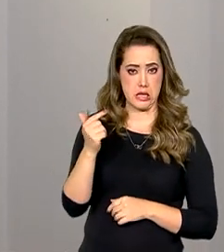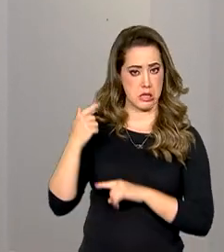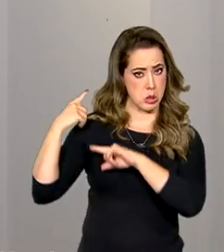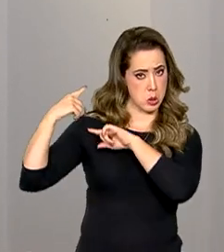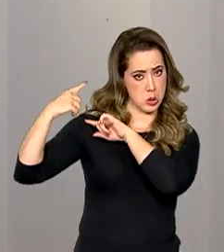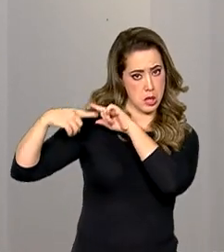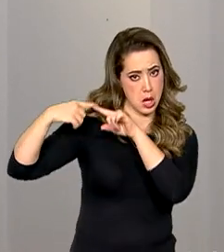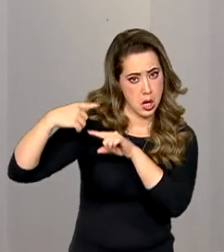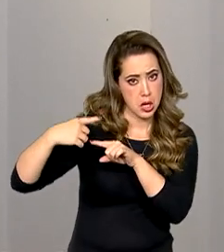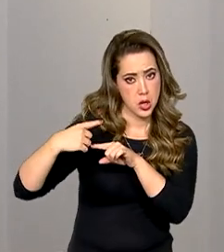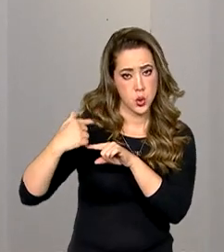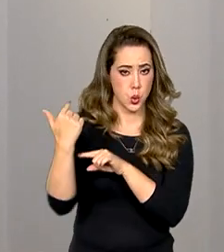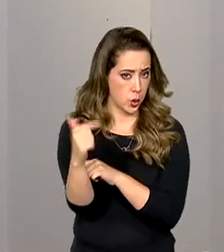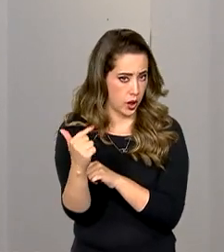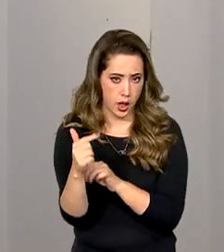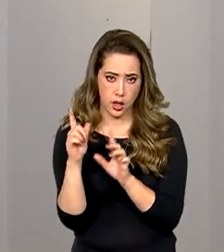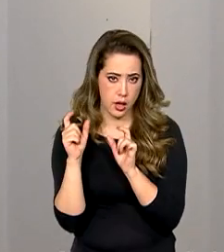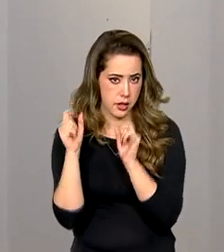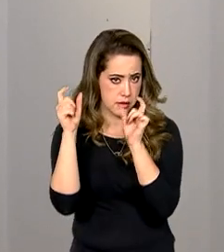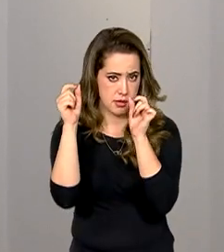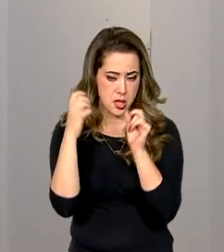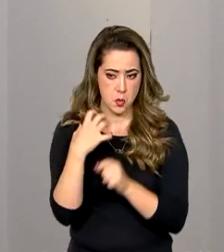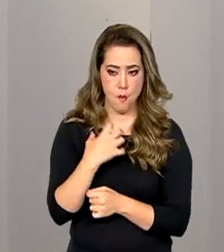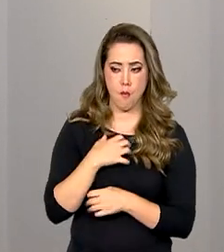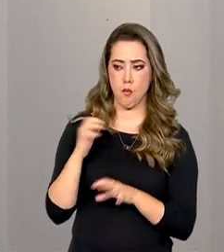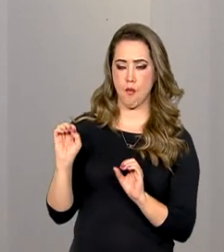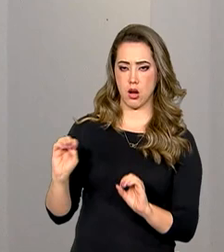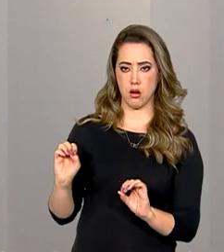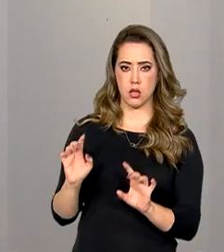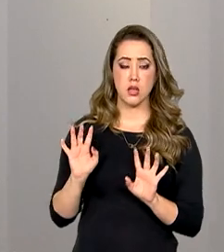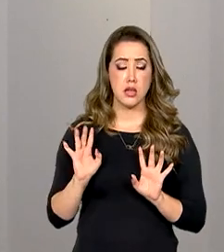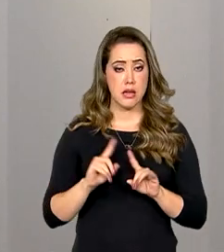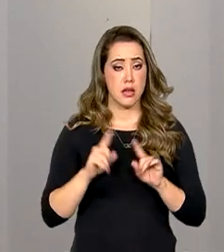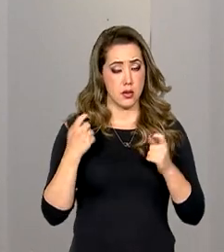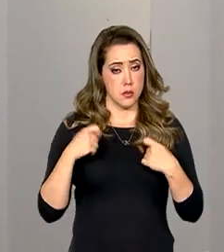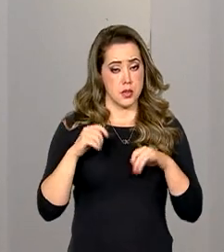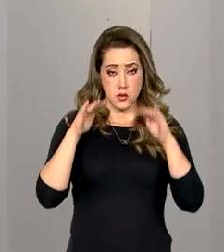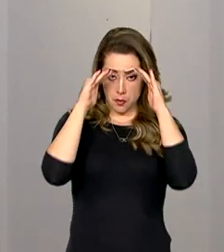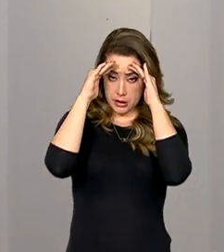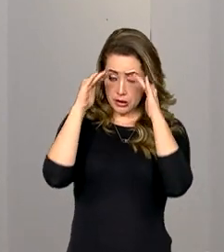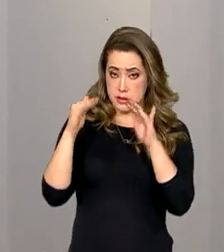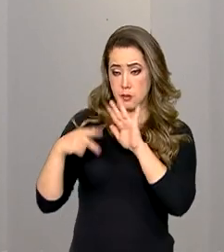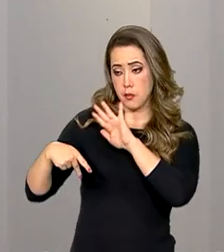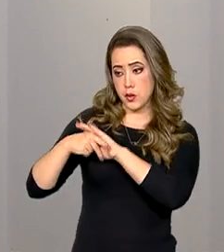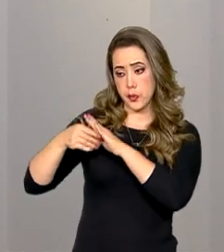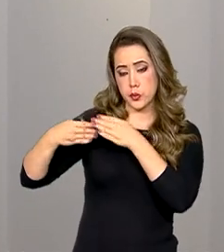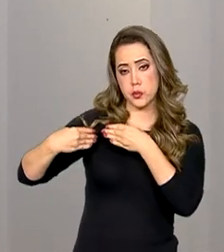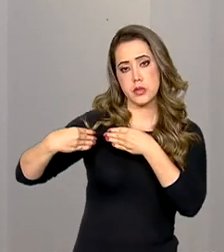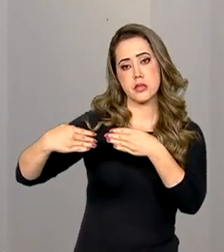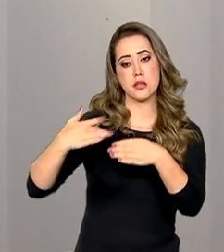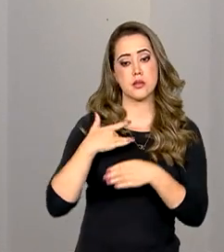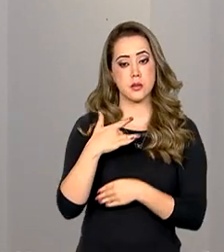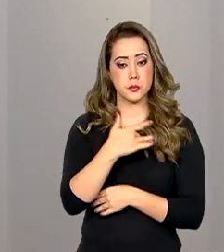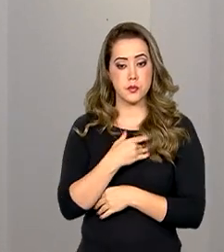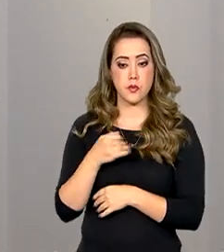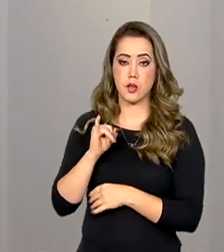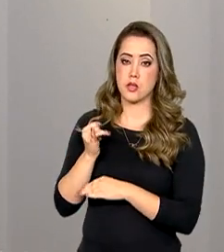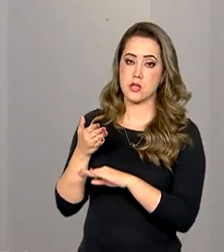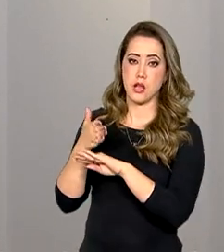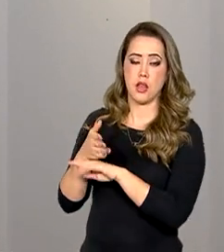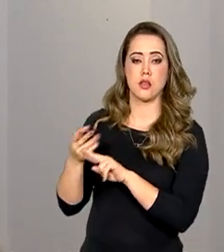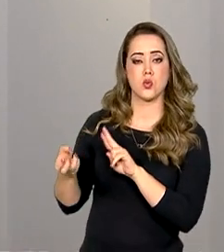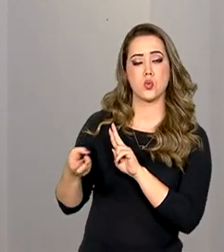têm sintomas, né? Essas mulheres devem seguir as recomendações do Ministério da Saúde, se tem acesso só ao